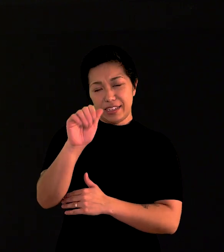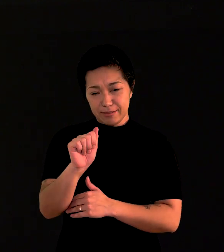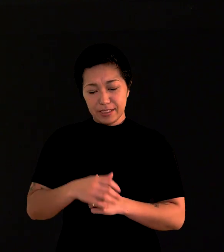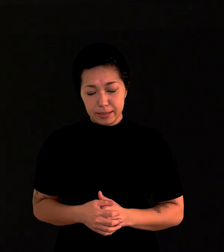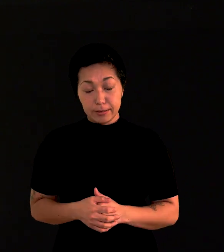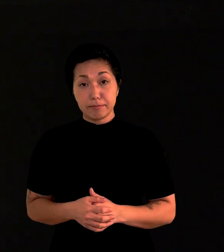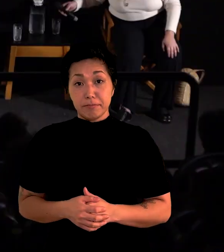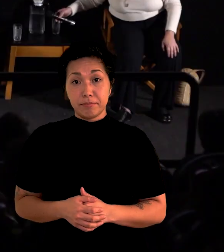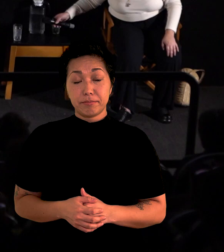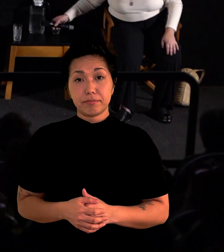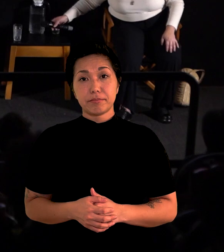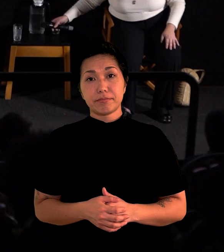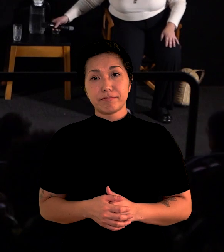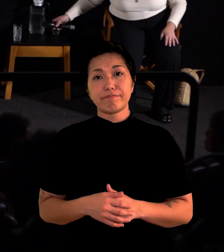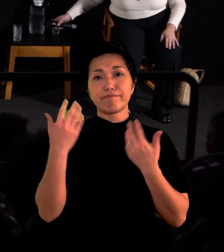outra. Obrigado, Juliana.